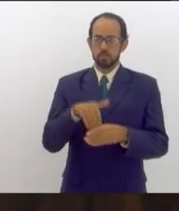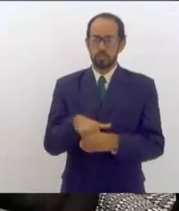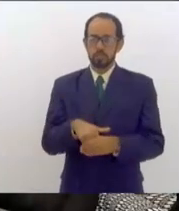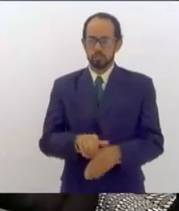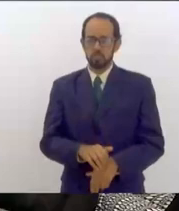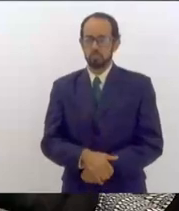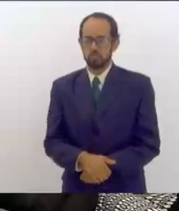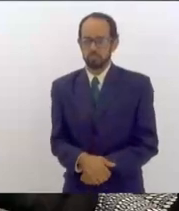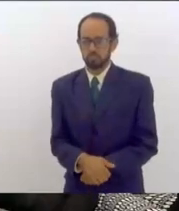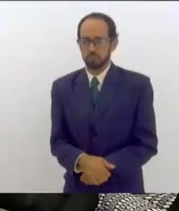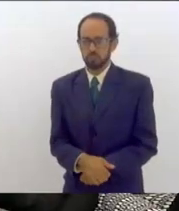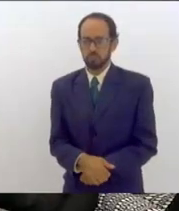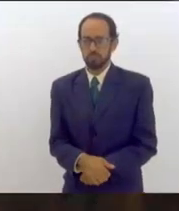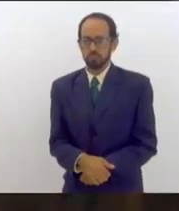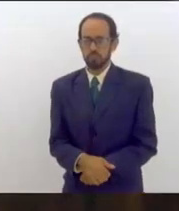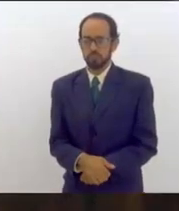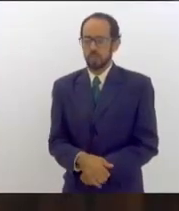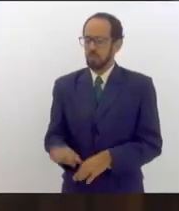votação